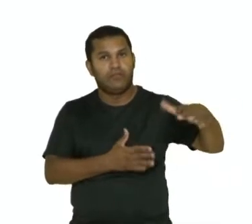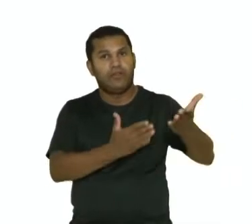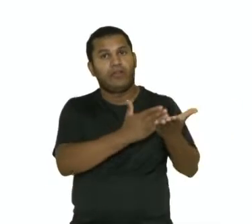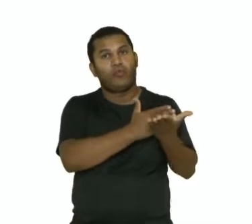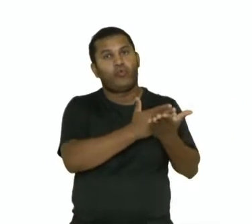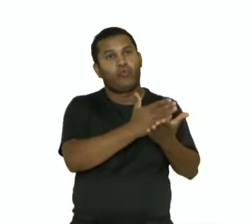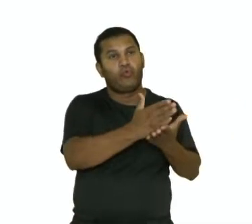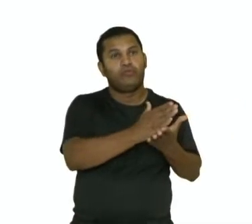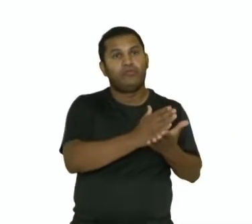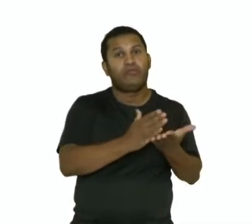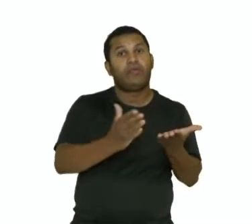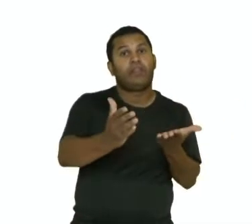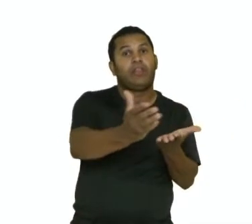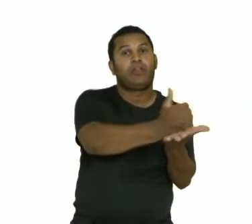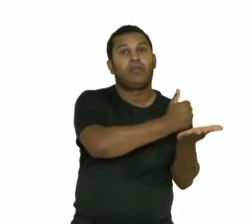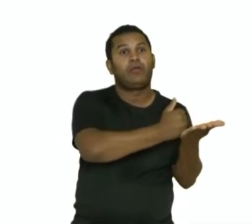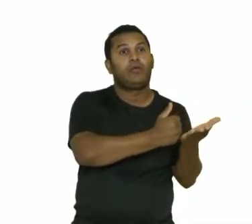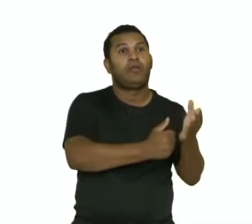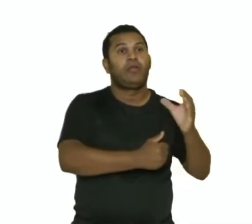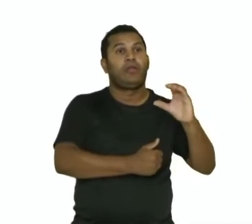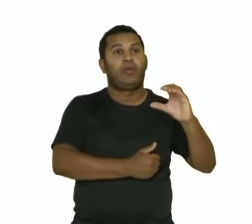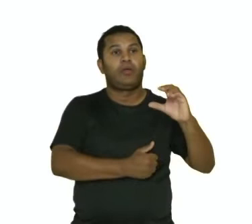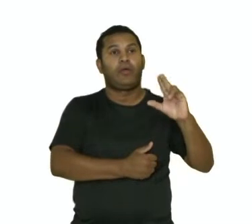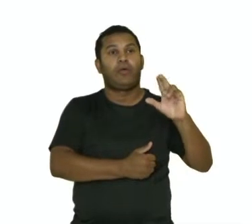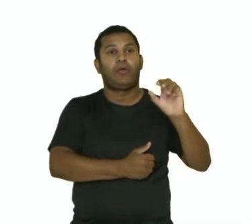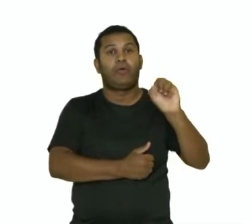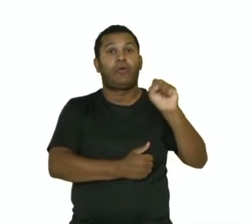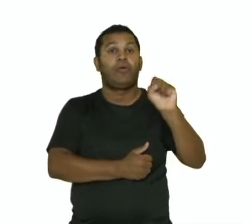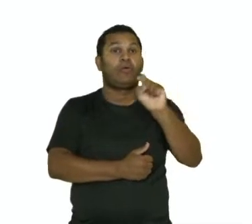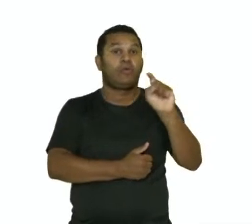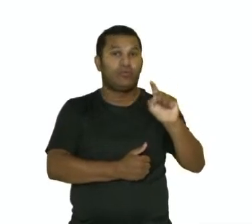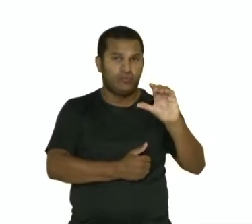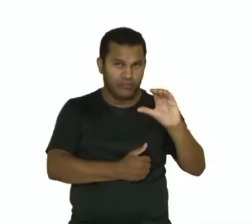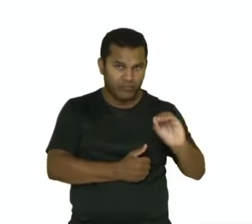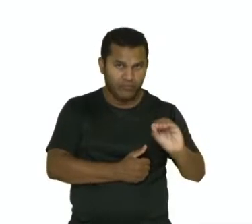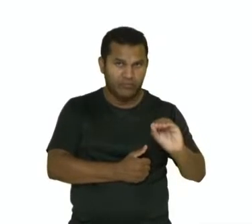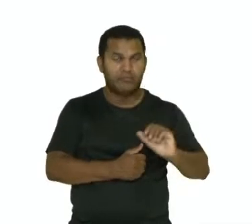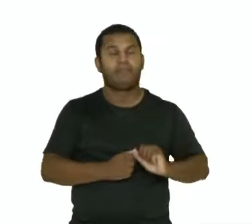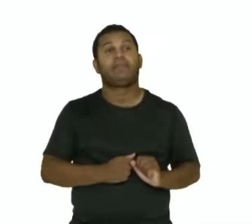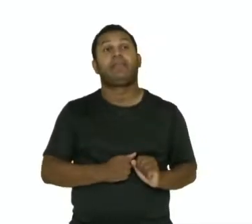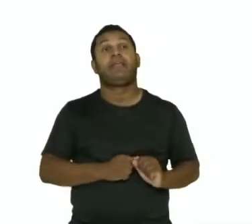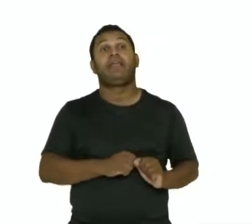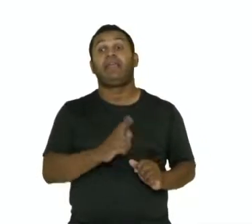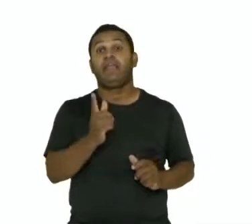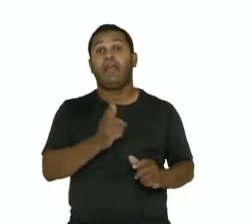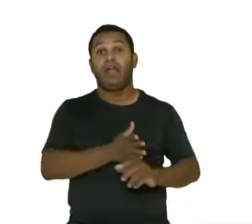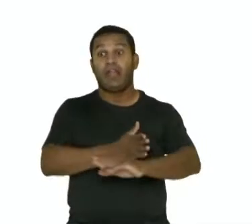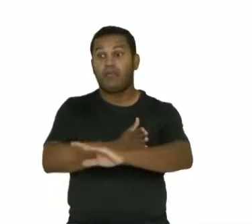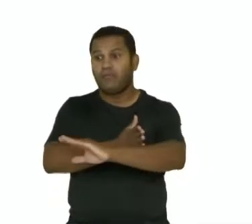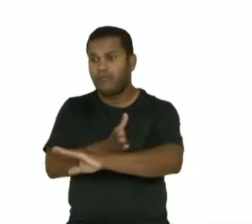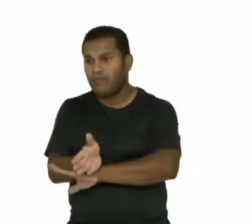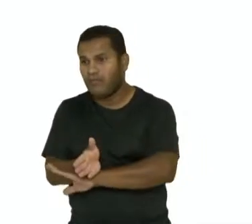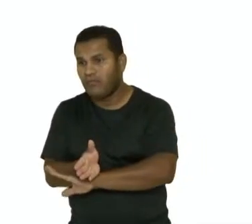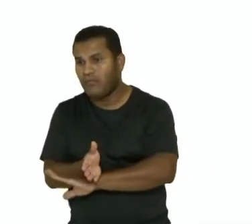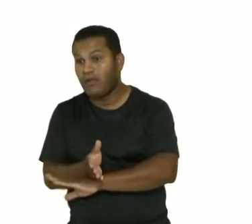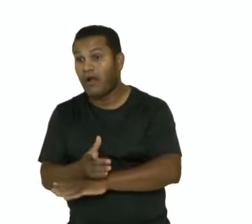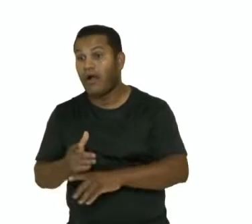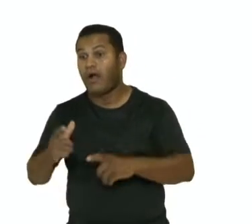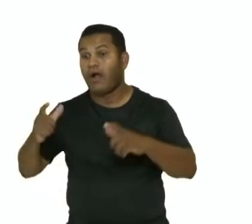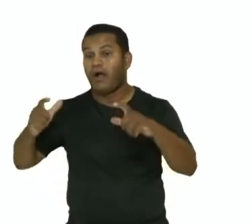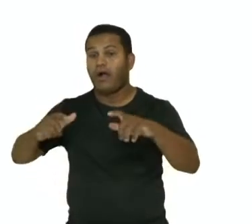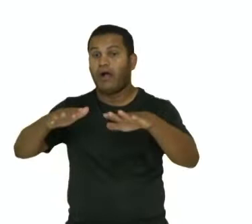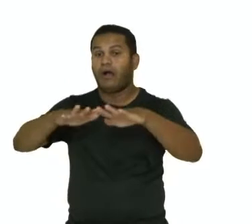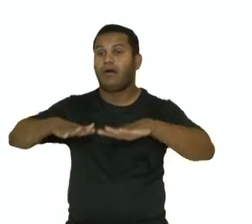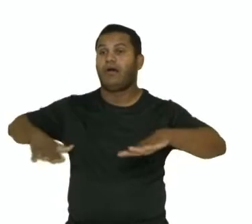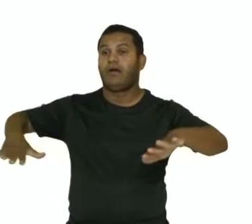que tomou Cusco, a capital dos Incas, tá? Veja, as expedições em direção ao sul